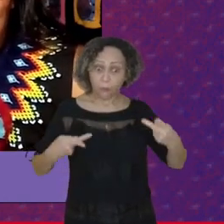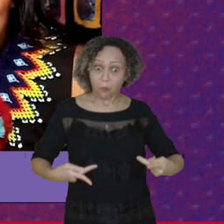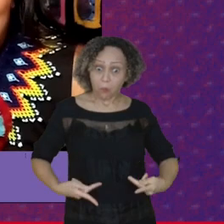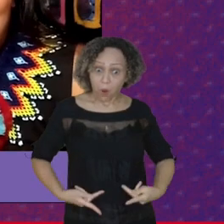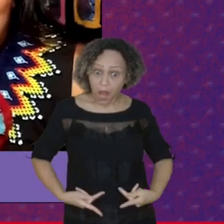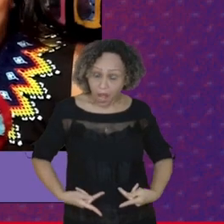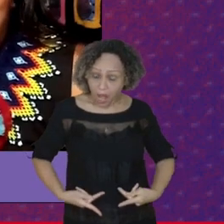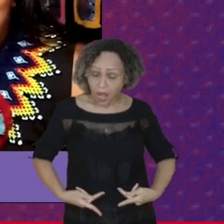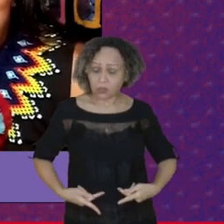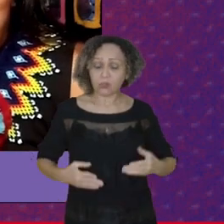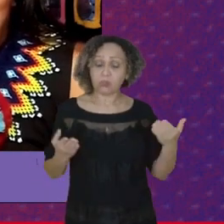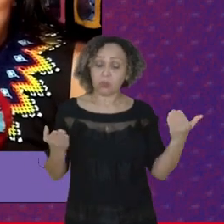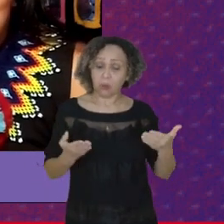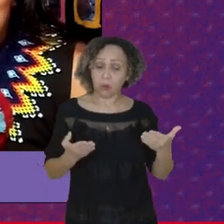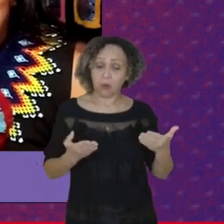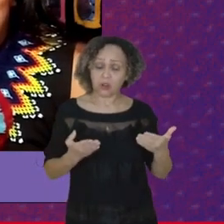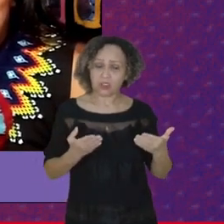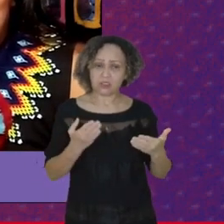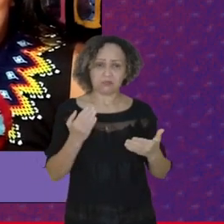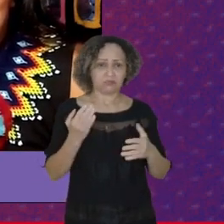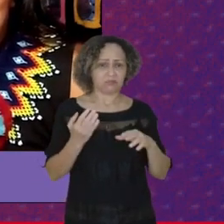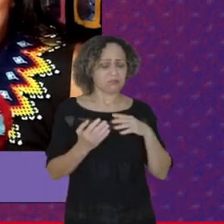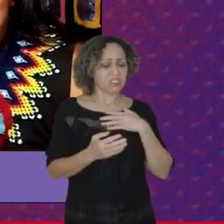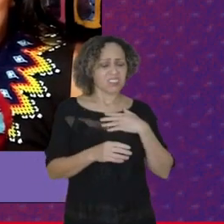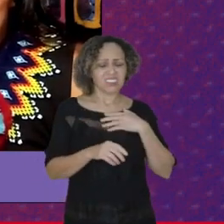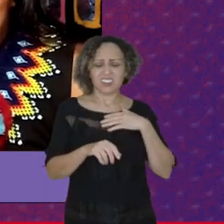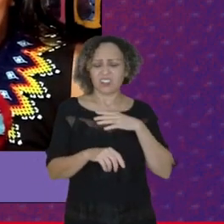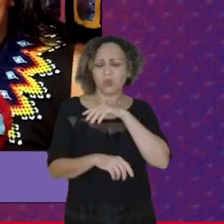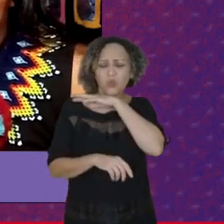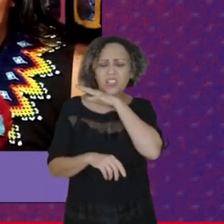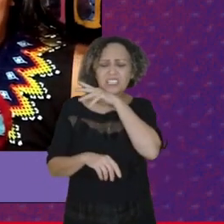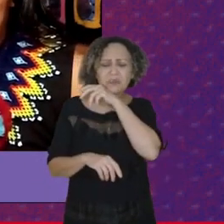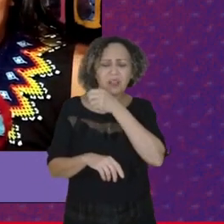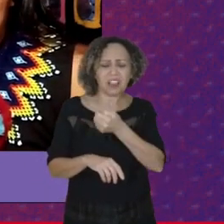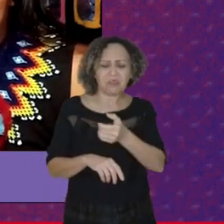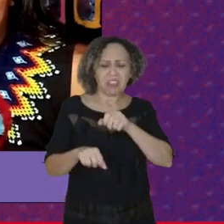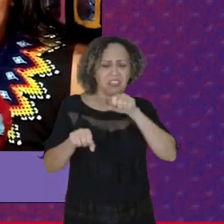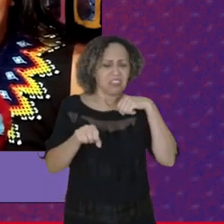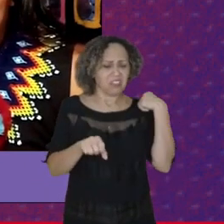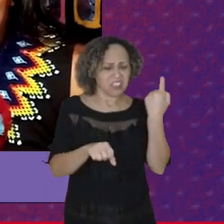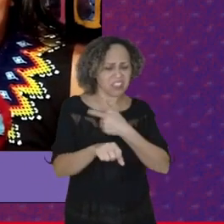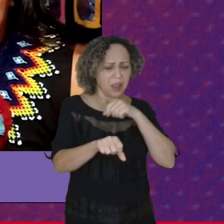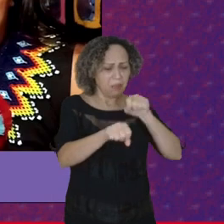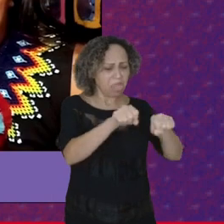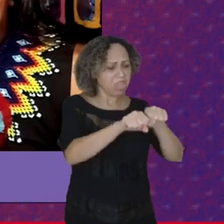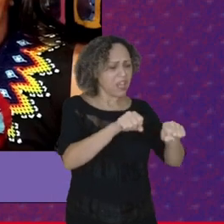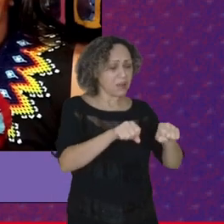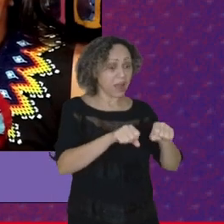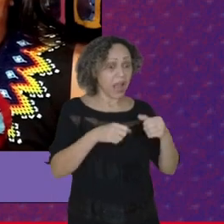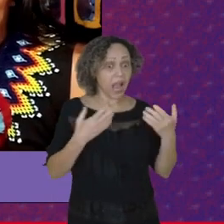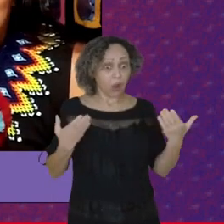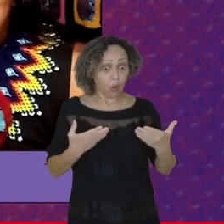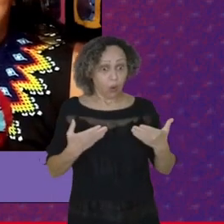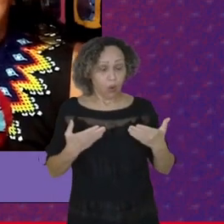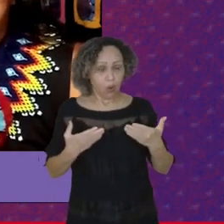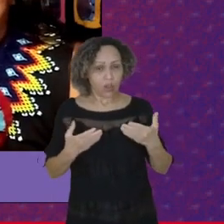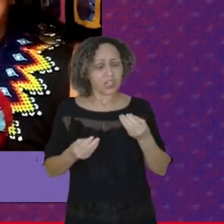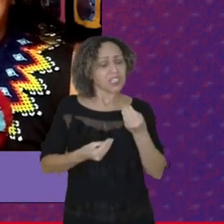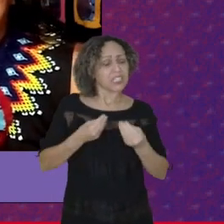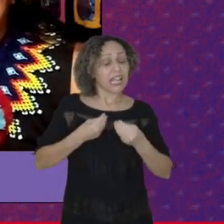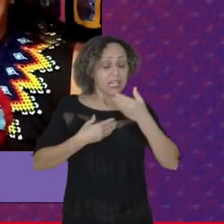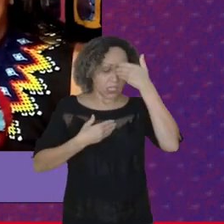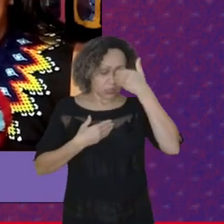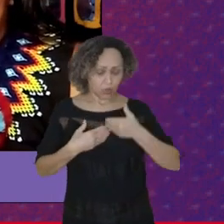Os bichos, a gente já matou quase todos. Então, agora é preciso pensar nisso. Como que